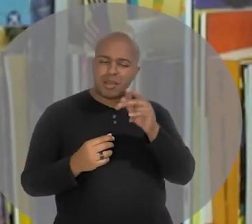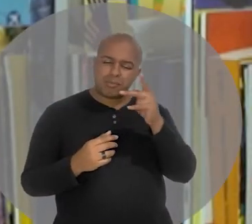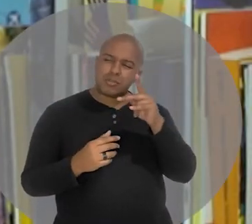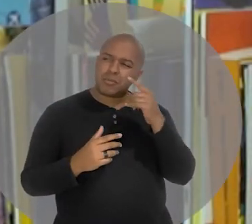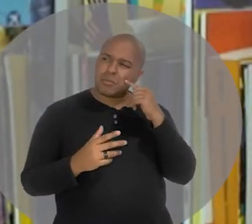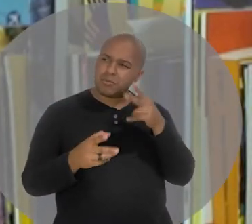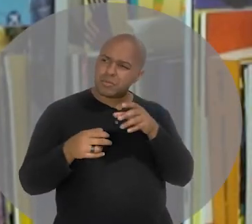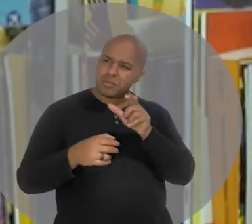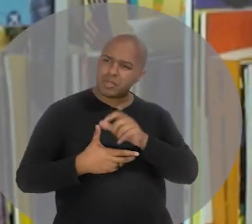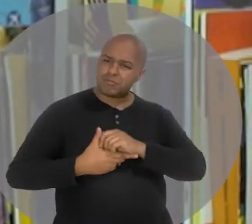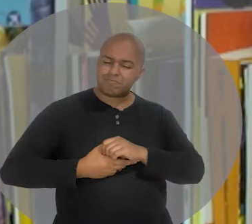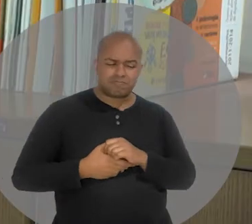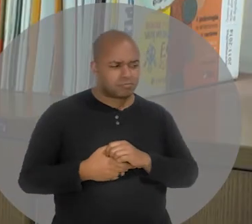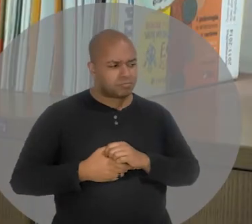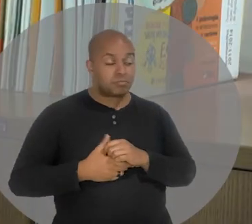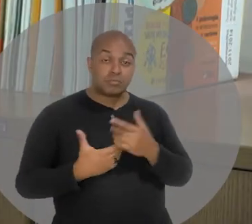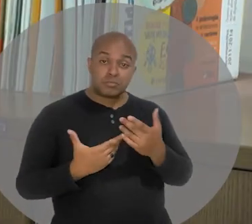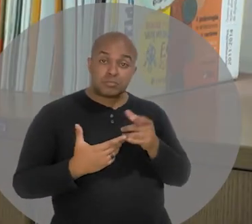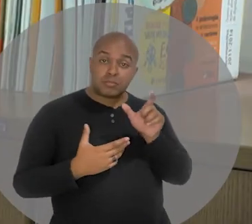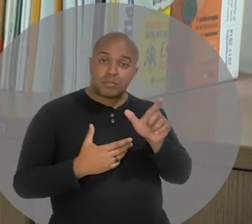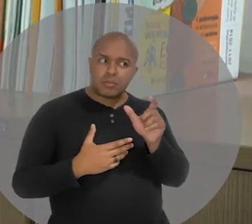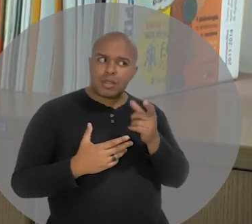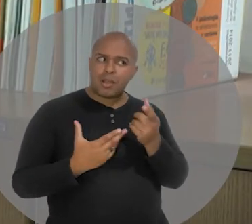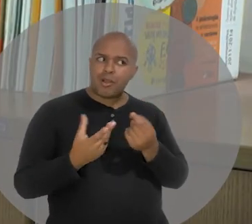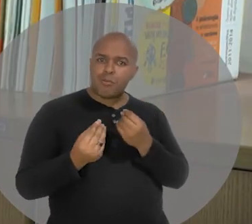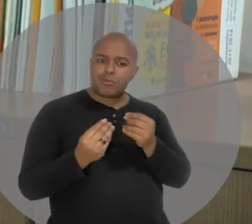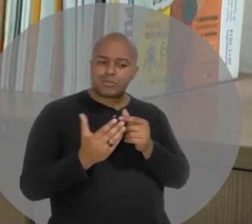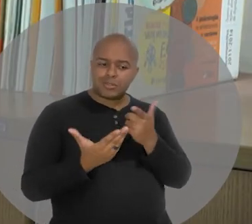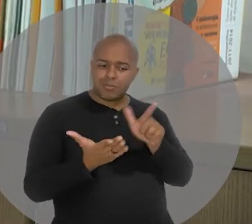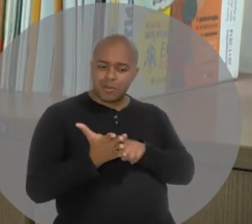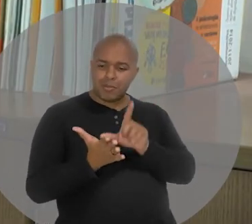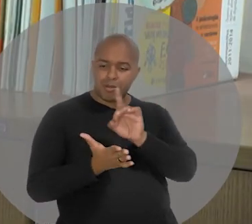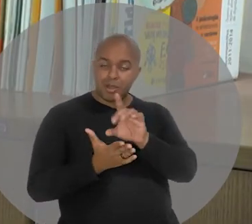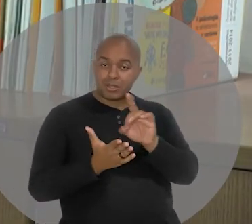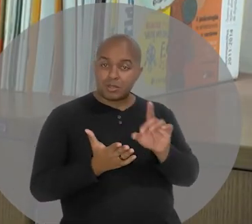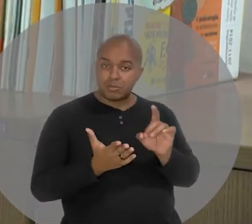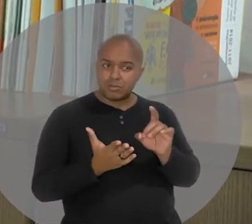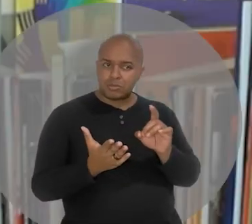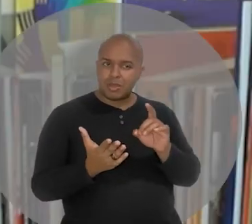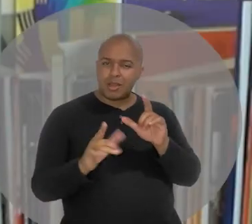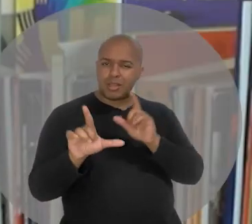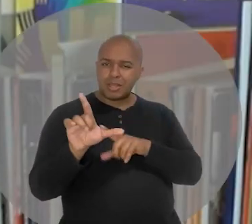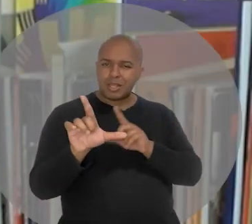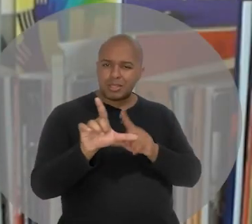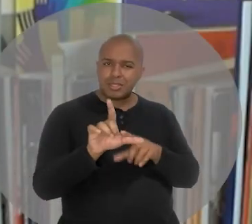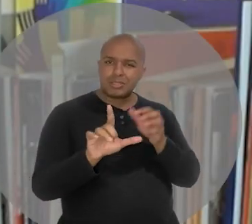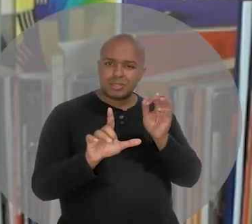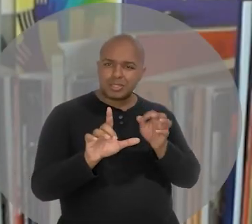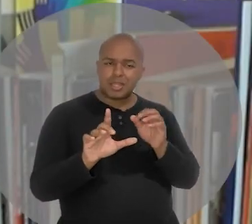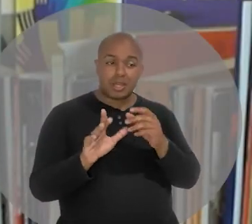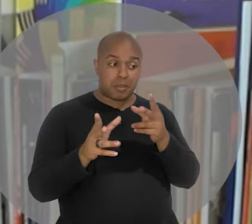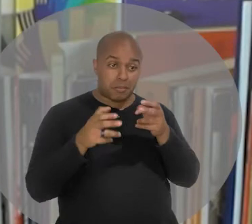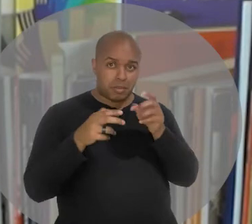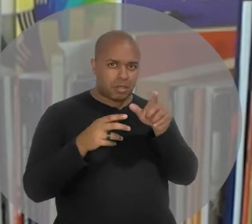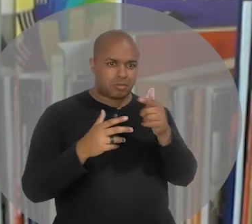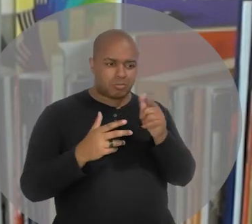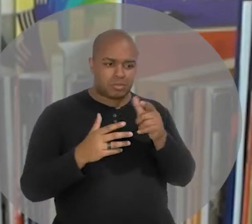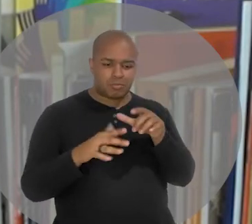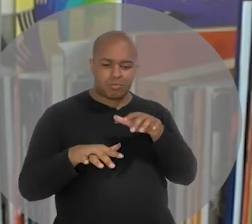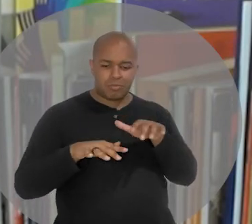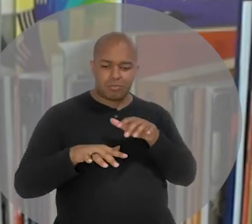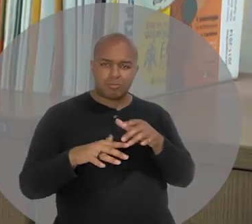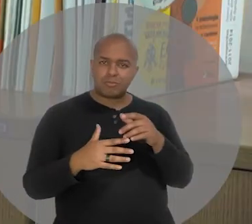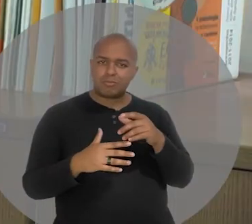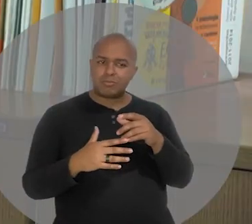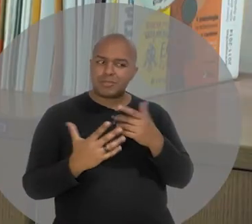percebido isso. Então, ela deu a folha para cada um, com as letrinhas, né? Ela percebeu que ele não tinha um movimento de pinça.